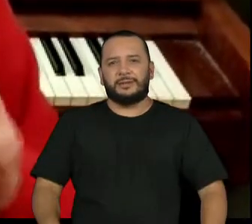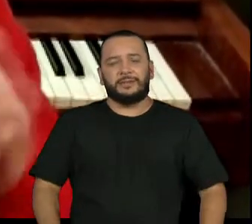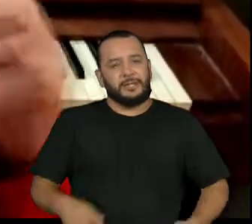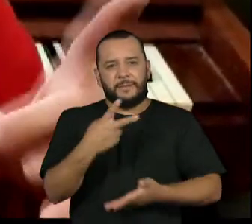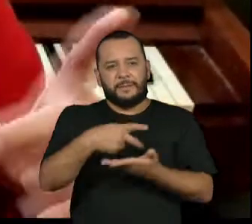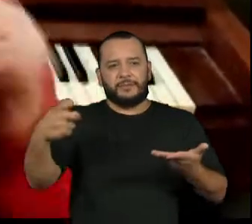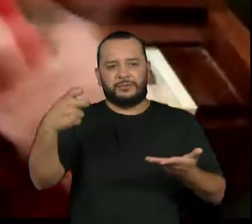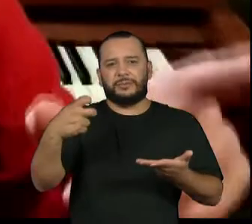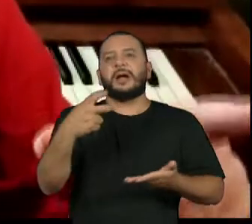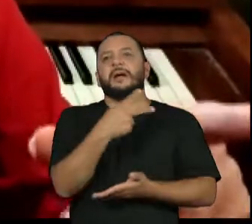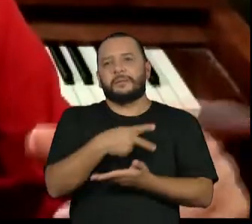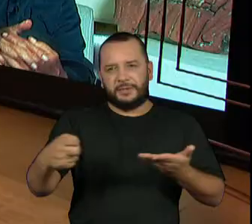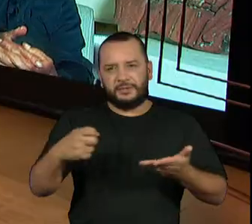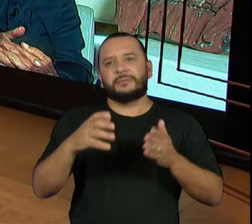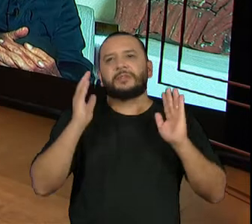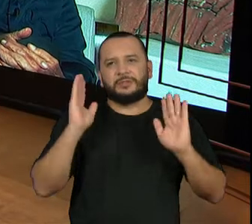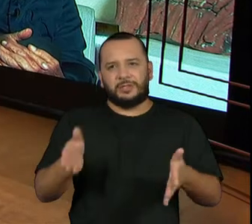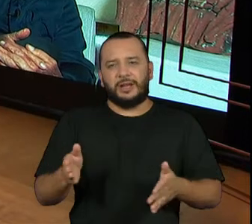Olha, merda.